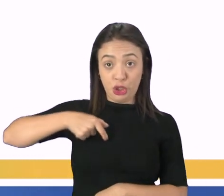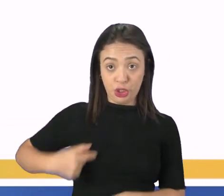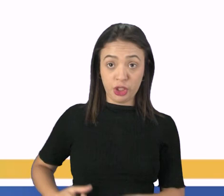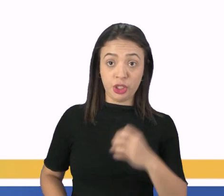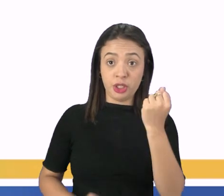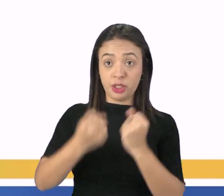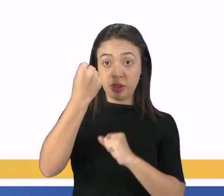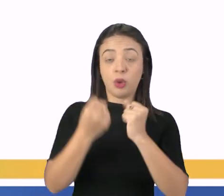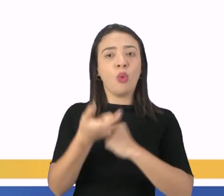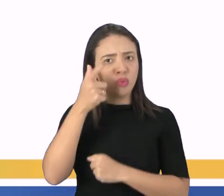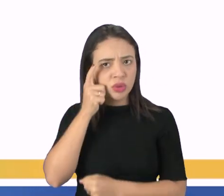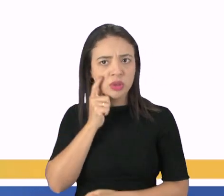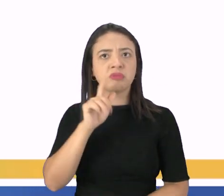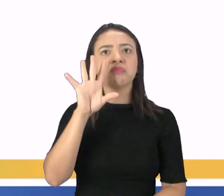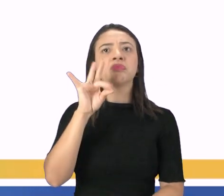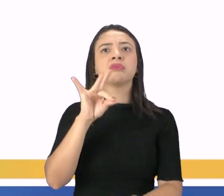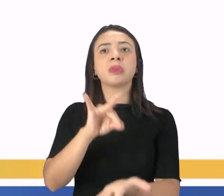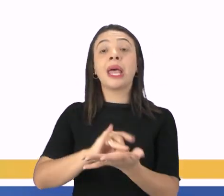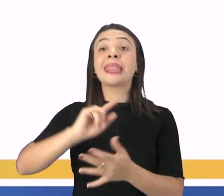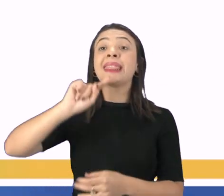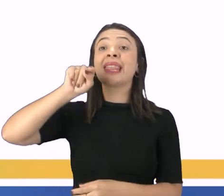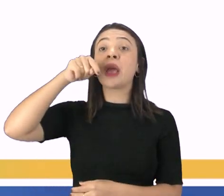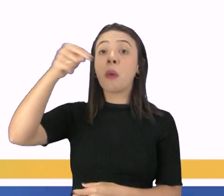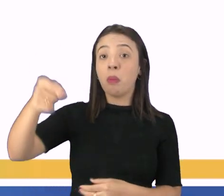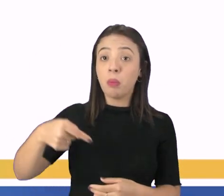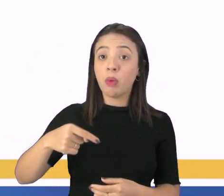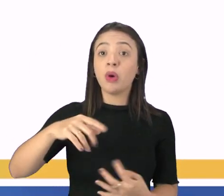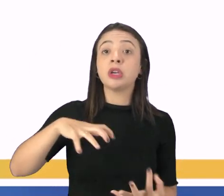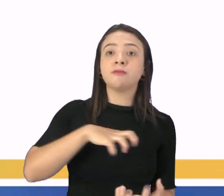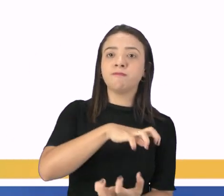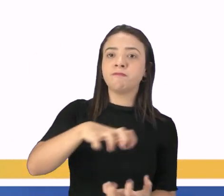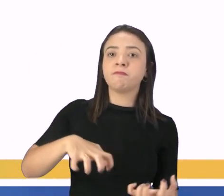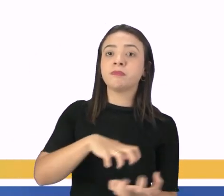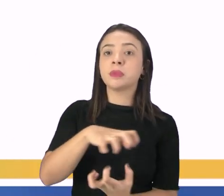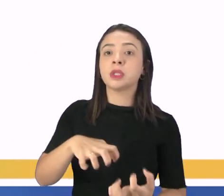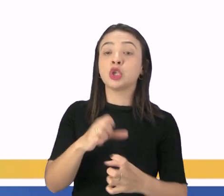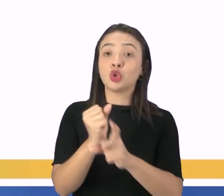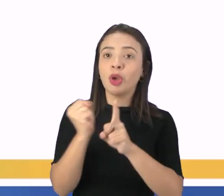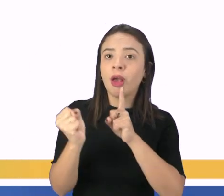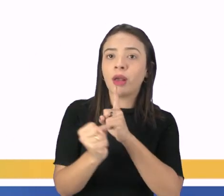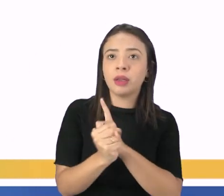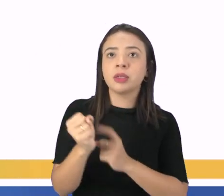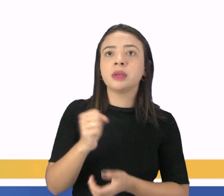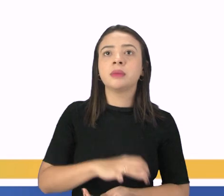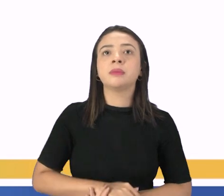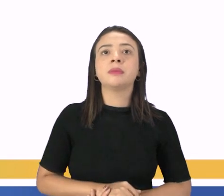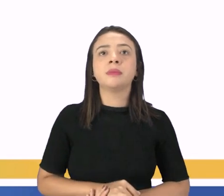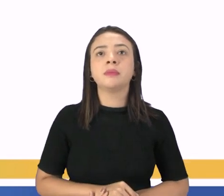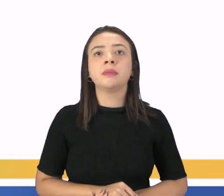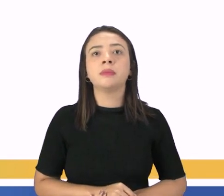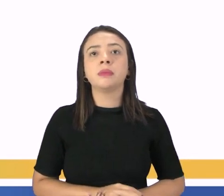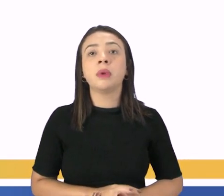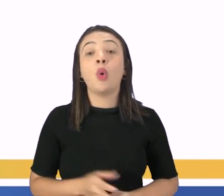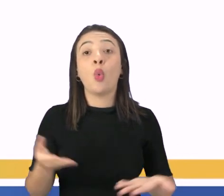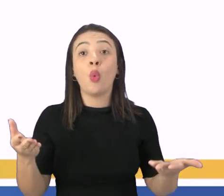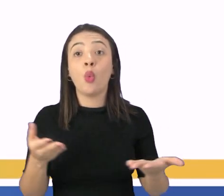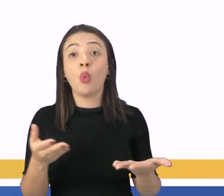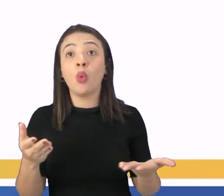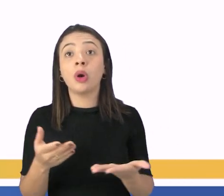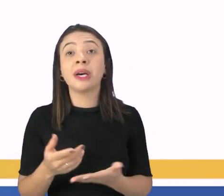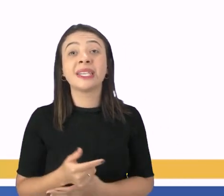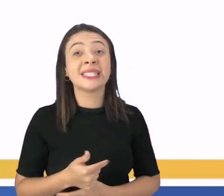efetivamente após a Revolução Socialista. Atualmente, é a segunda maior